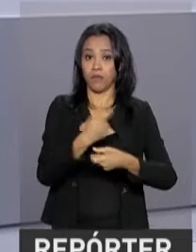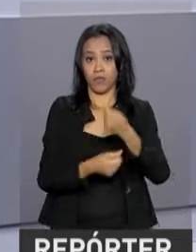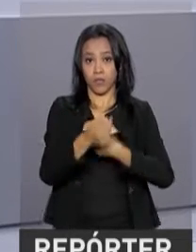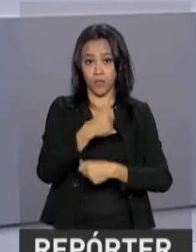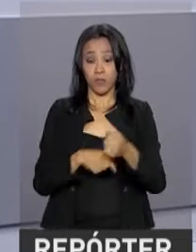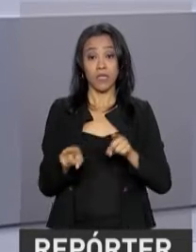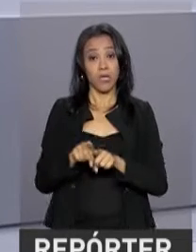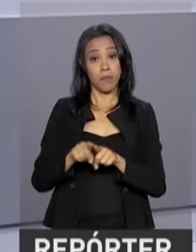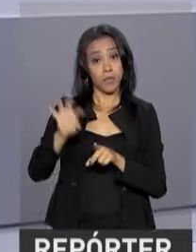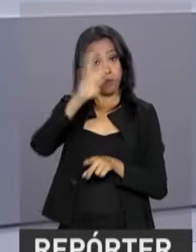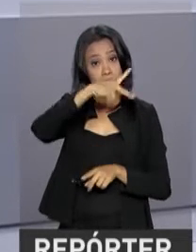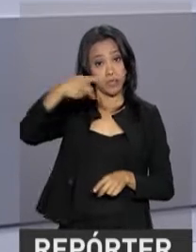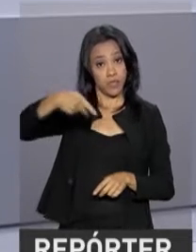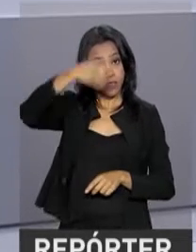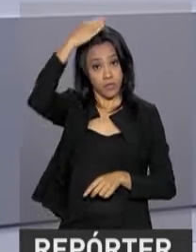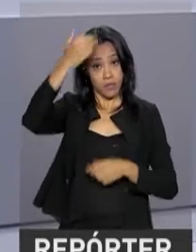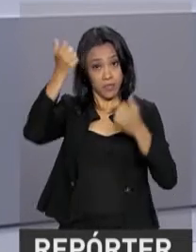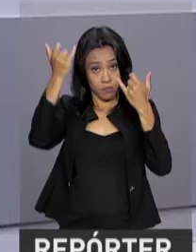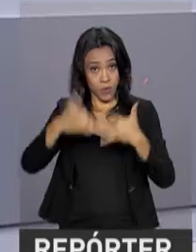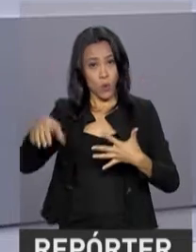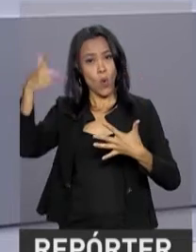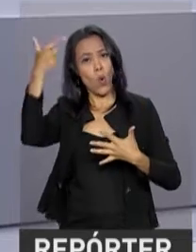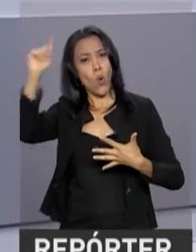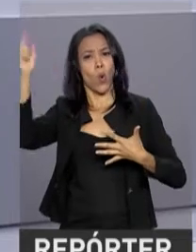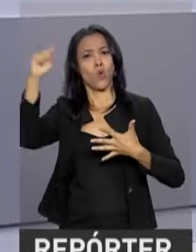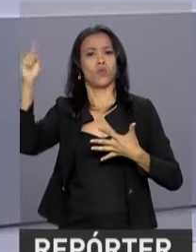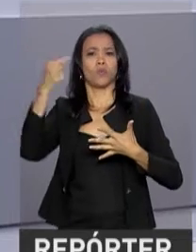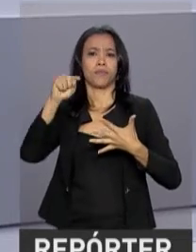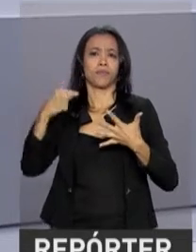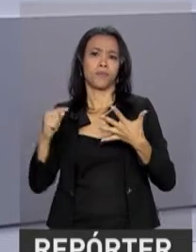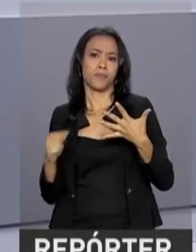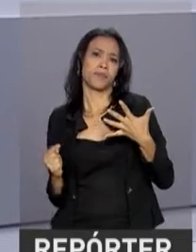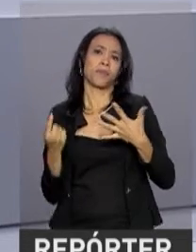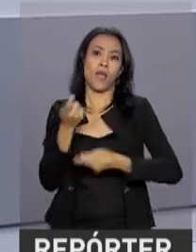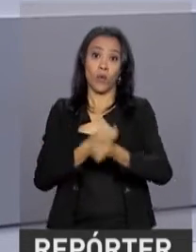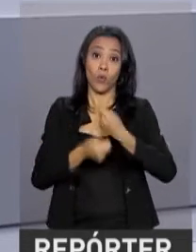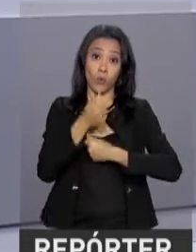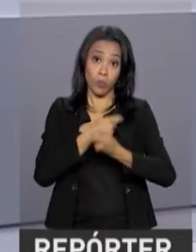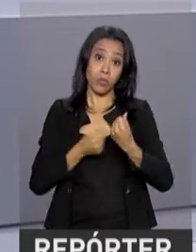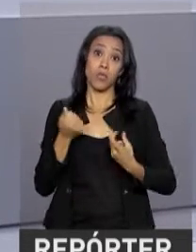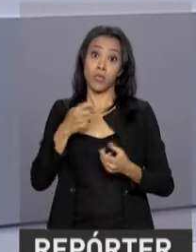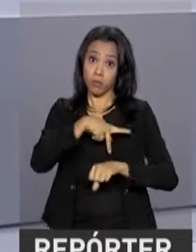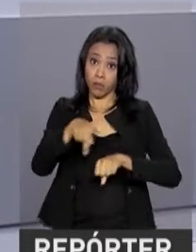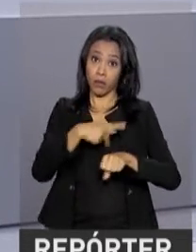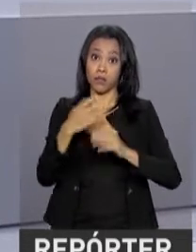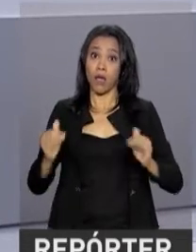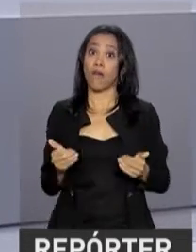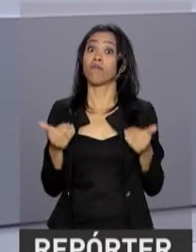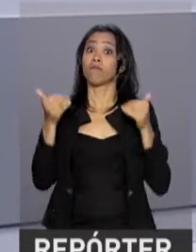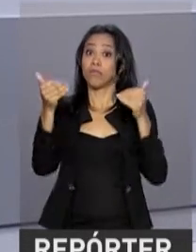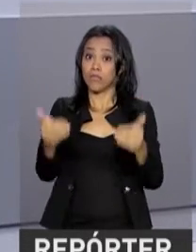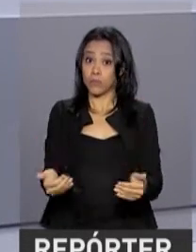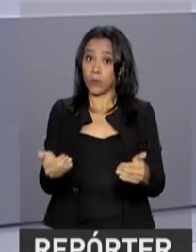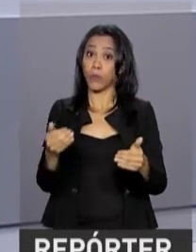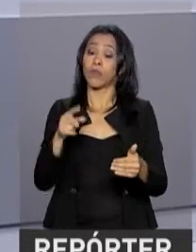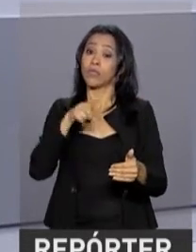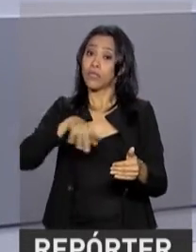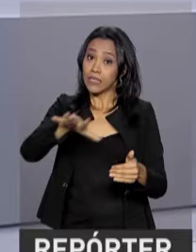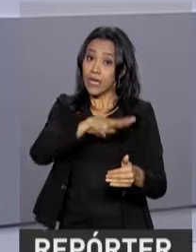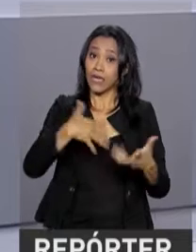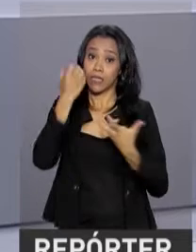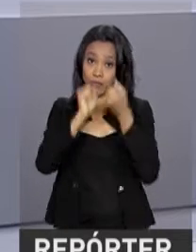ele citou também outros indicadores econômicos que mostram como o país avançou nos últimos anos a exemplo da produção de